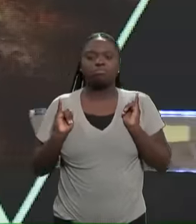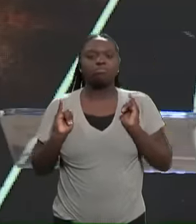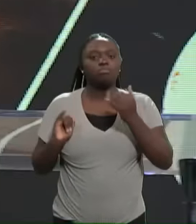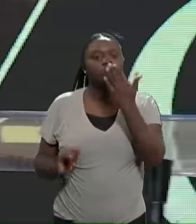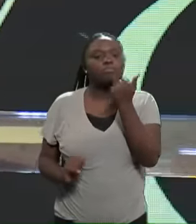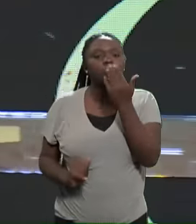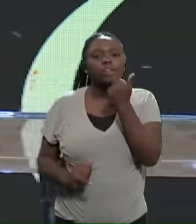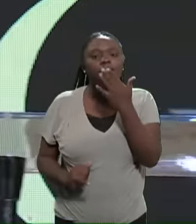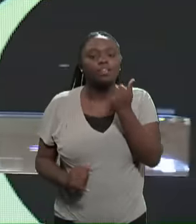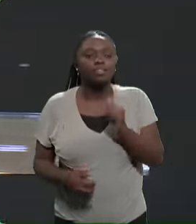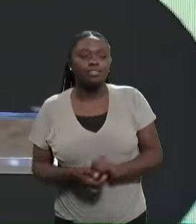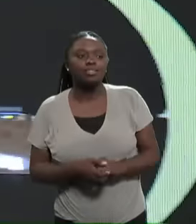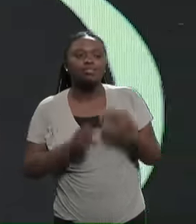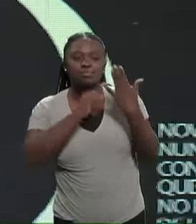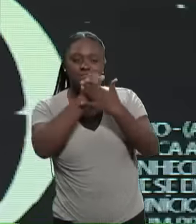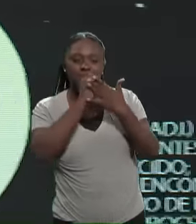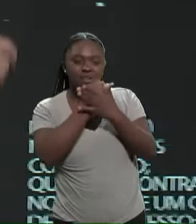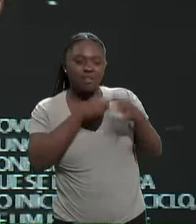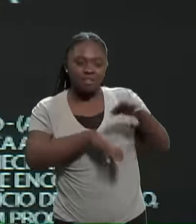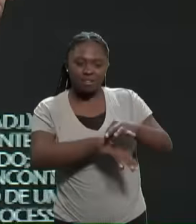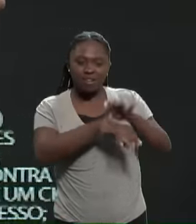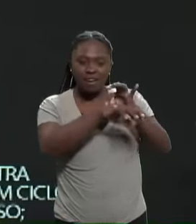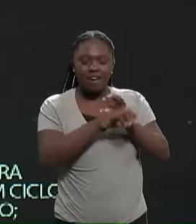costelinha de porco com limão.